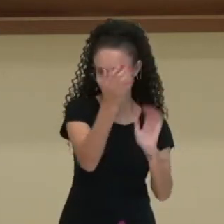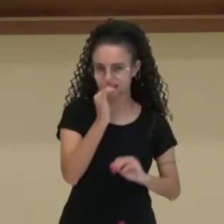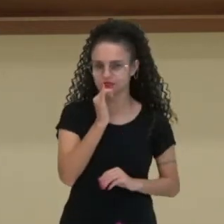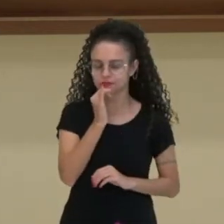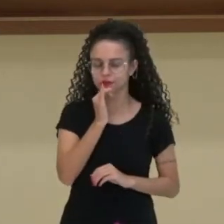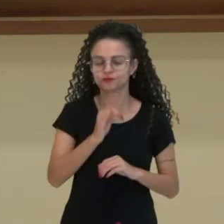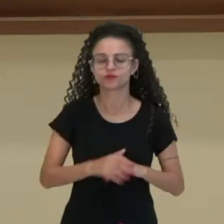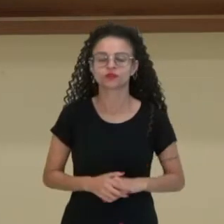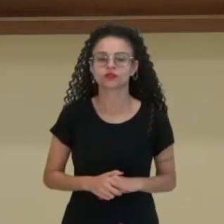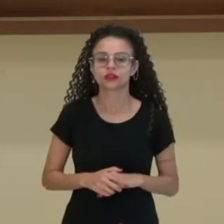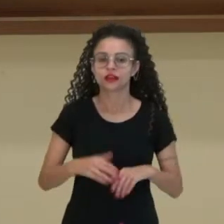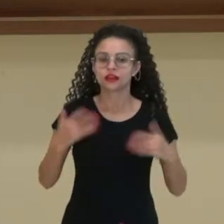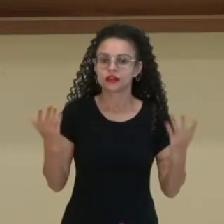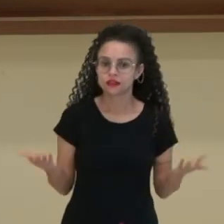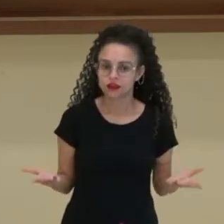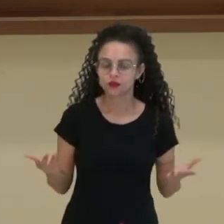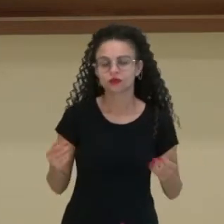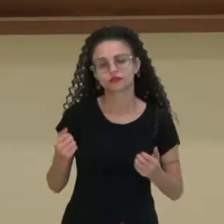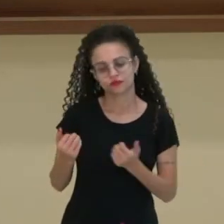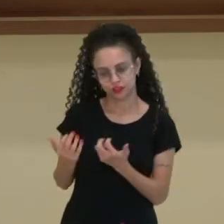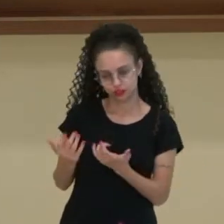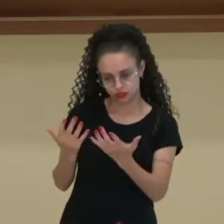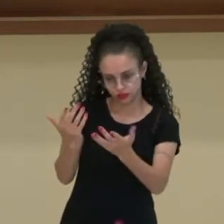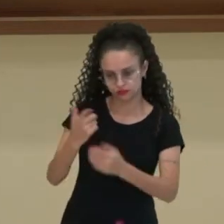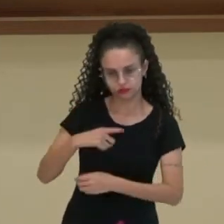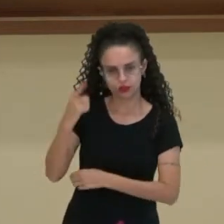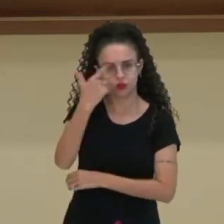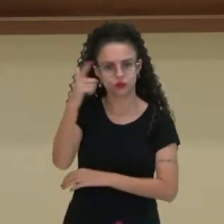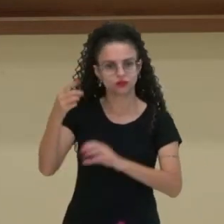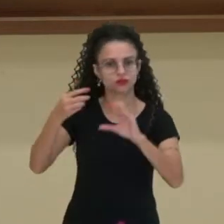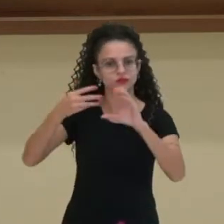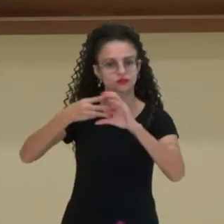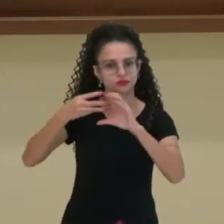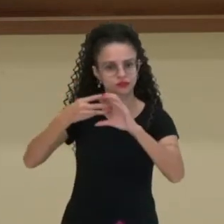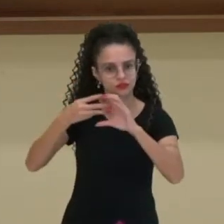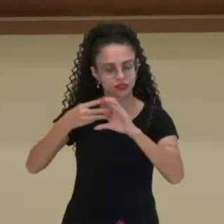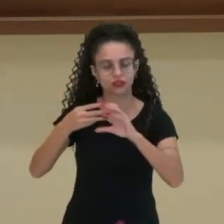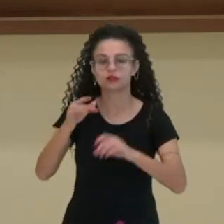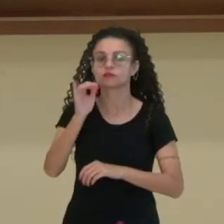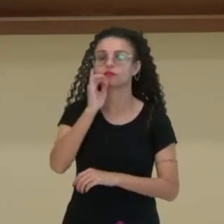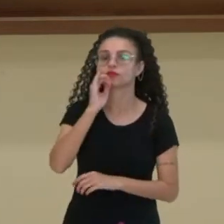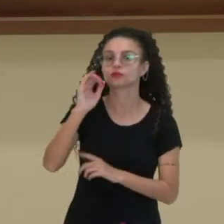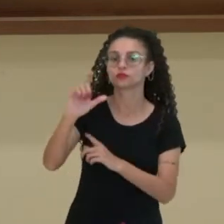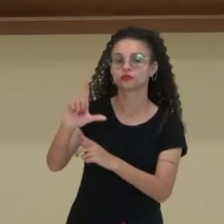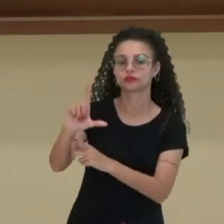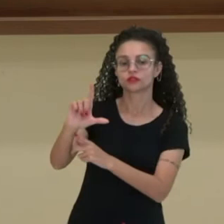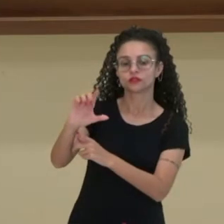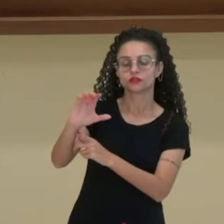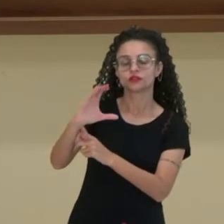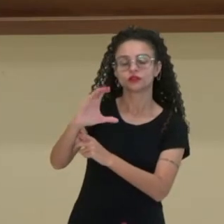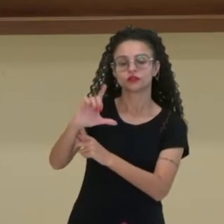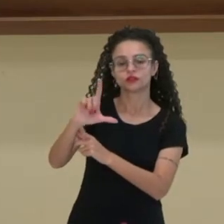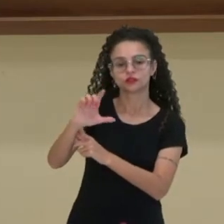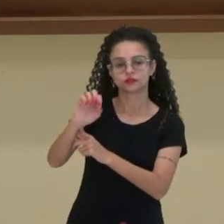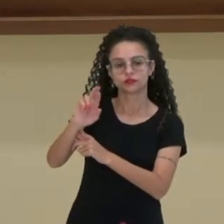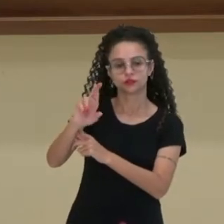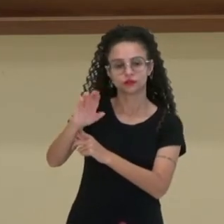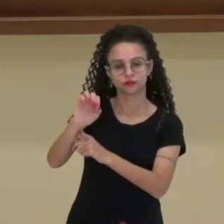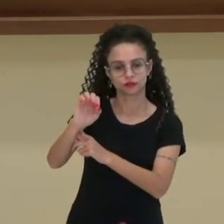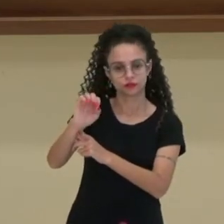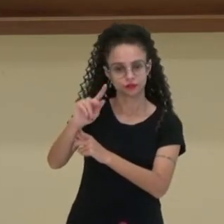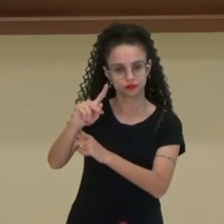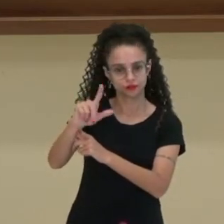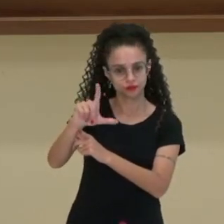exemplo, né? E também os vegetais têm outras células, como por exemplo os cloroplastos, que são organelas que estão